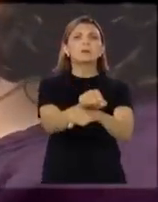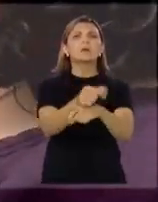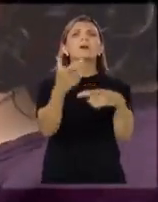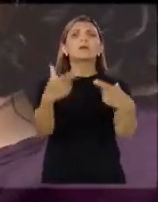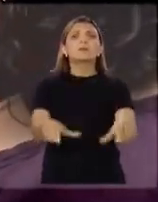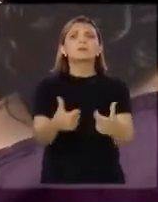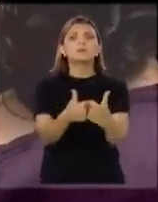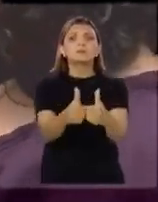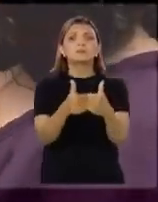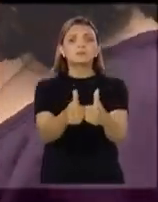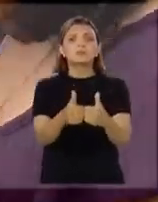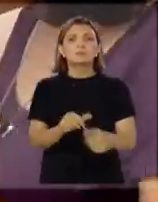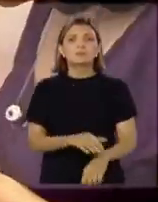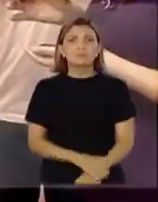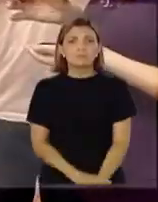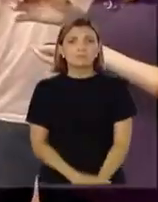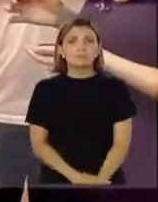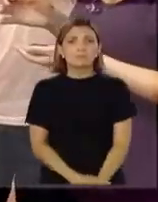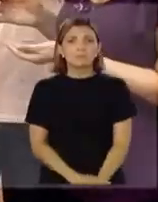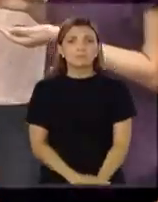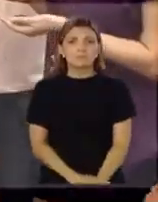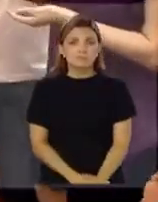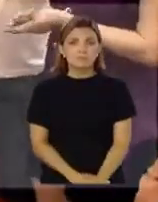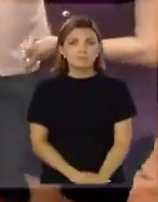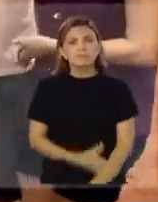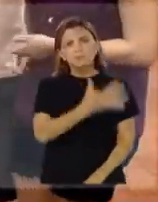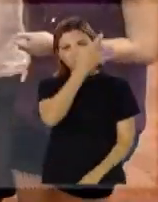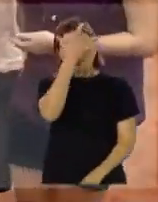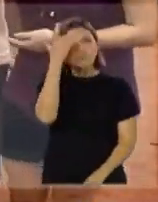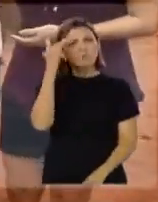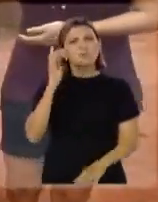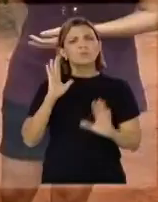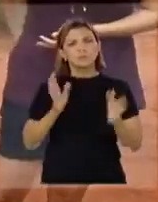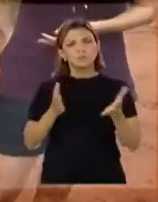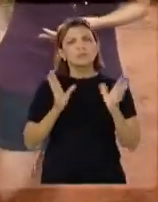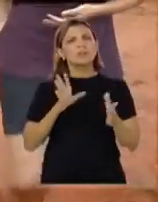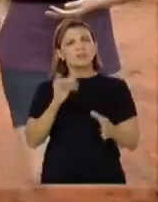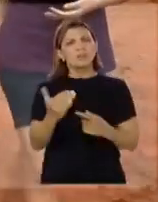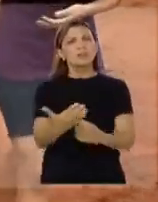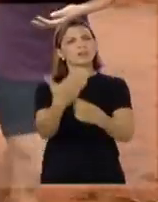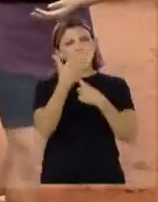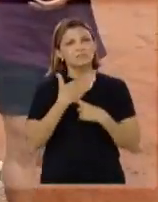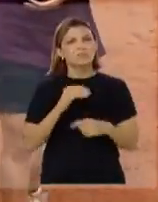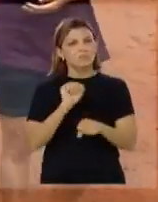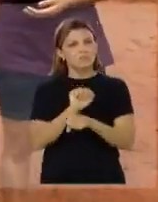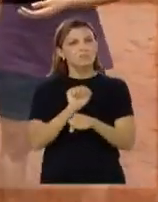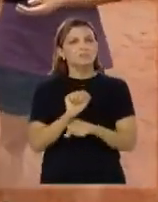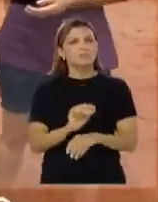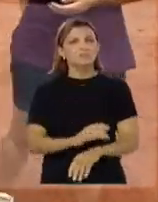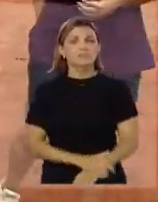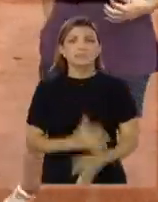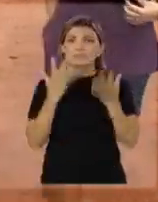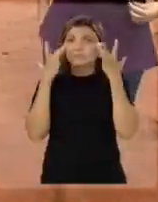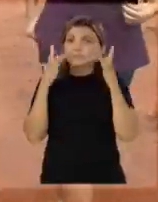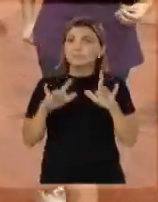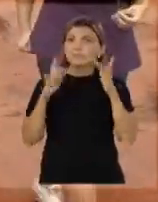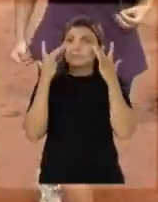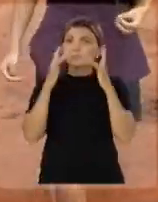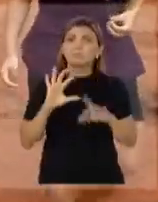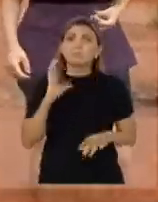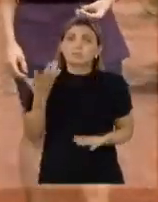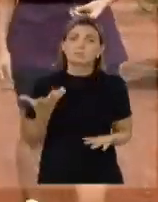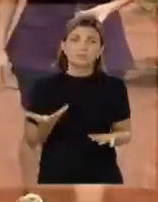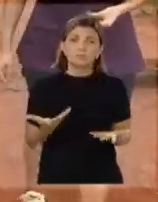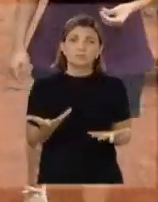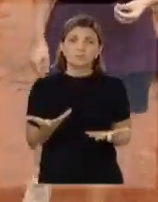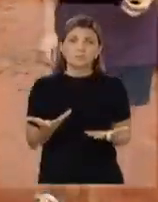Ao sul de onde o ônibus parou. E? É, né? É. Alguém deve ter notado a nossa falta. Tava todo mundo dormindo